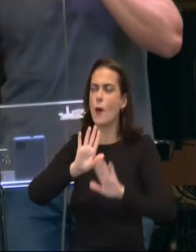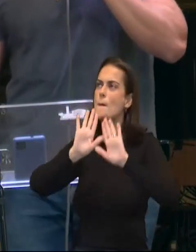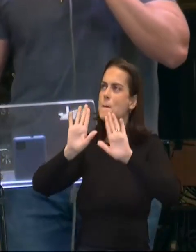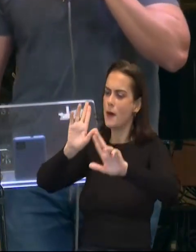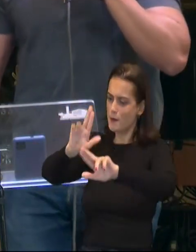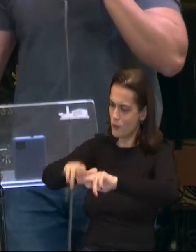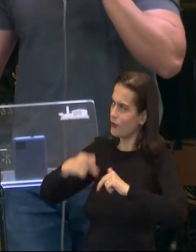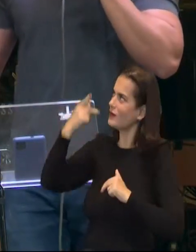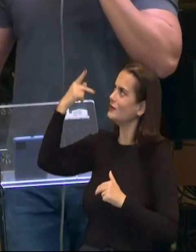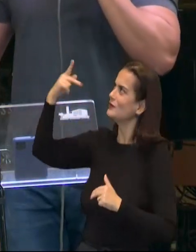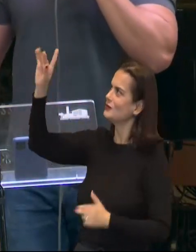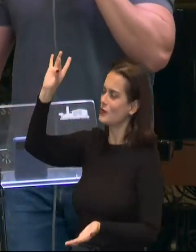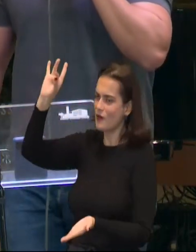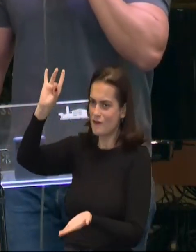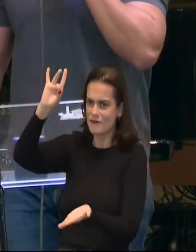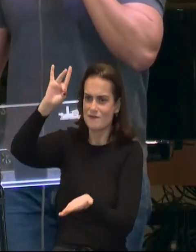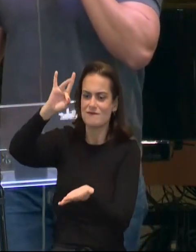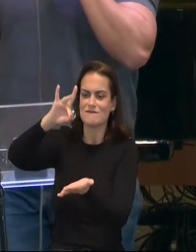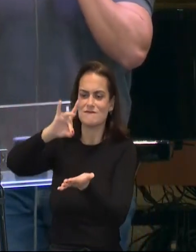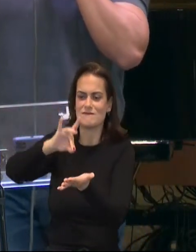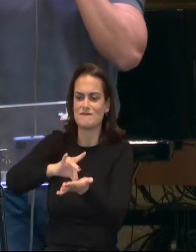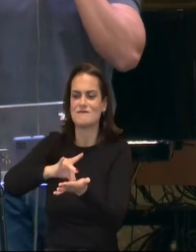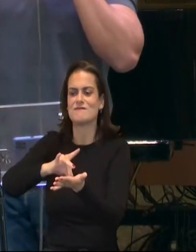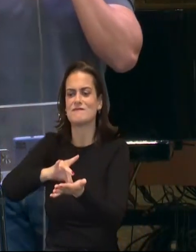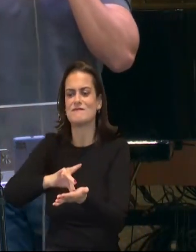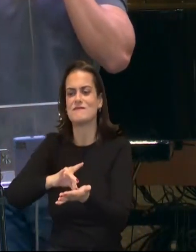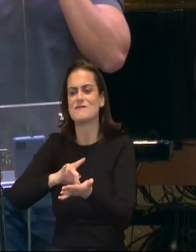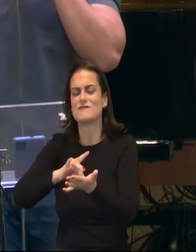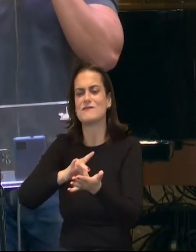tua verdade. Foco na missão,